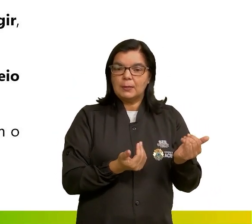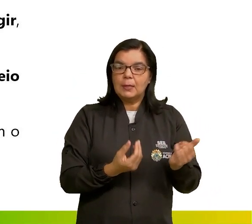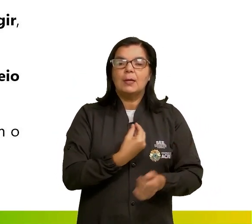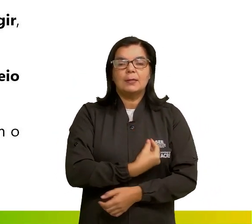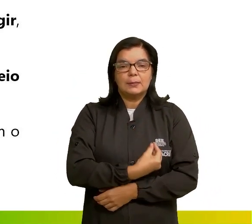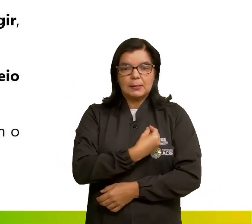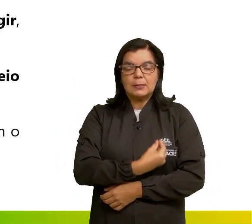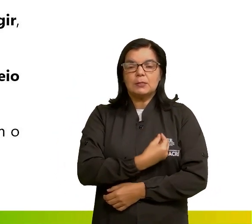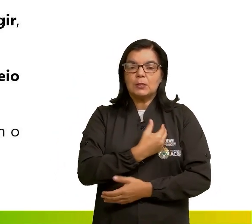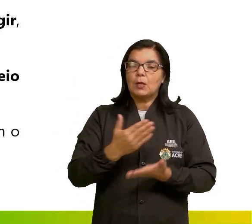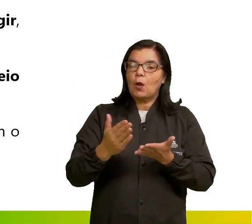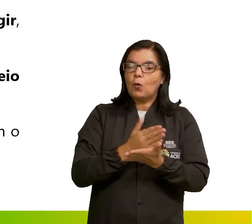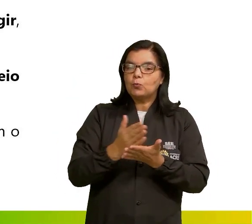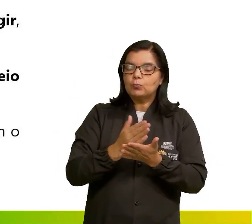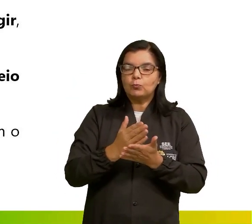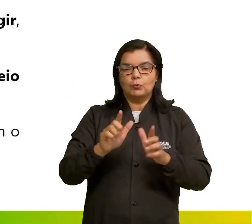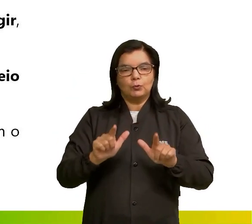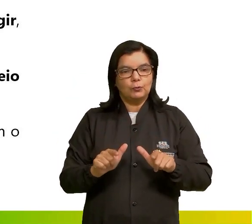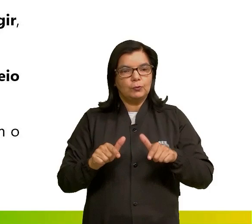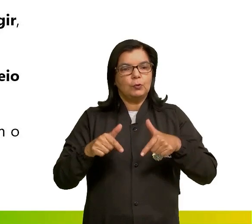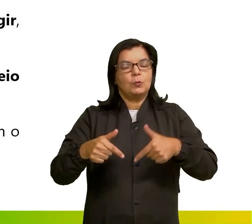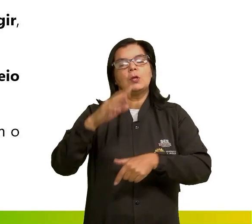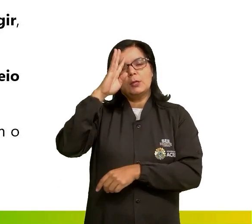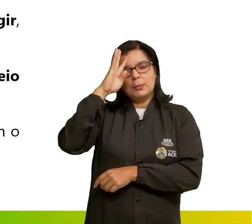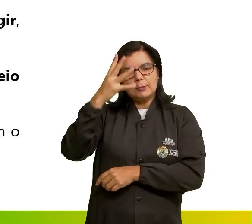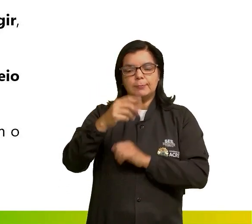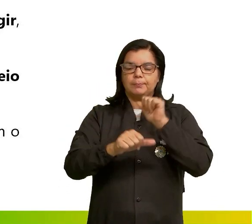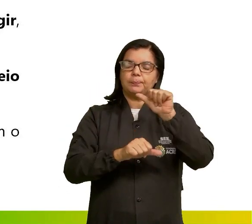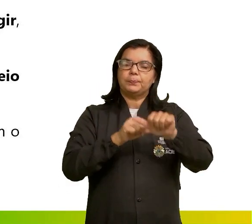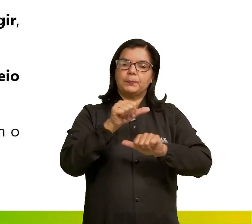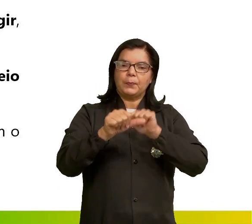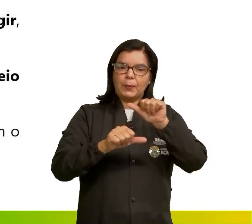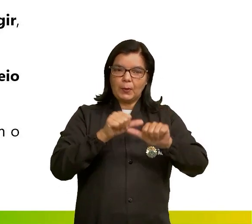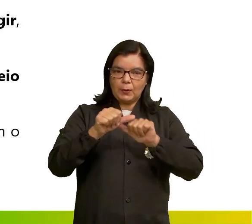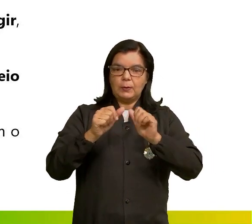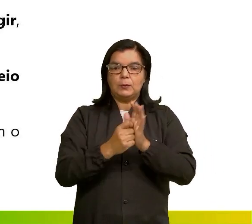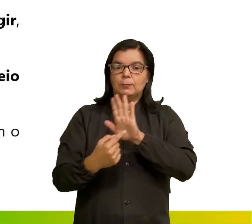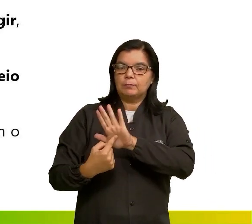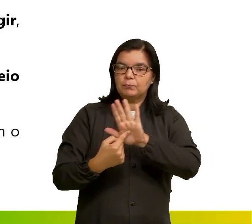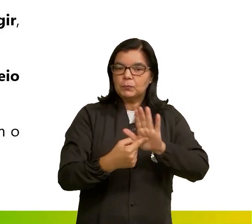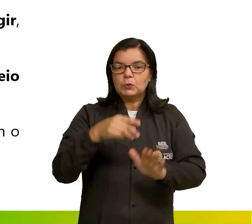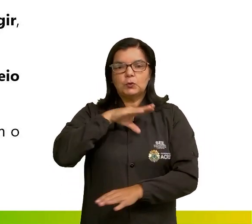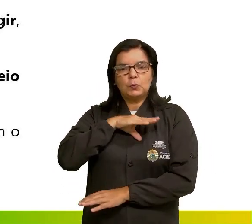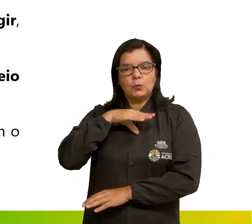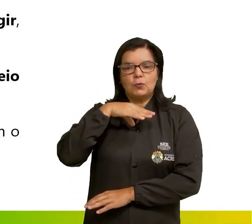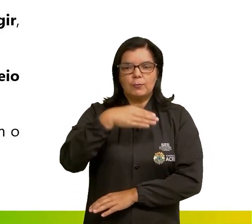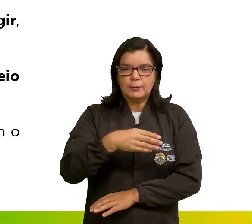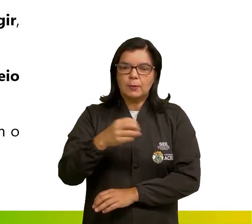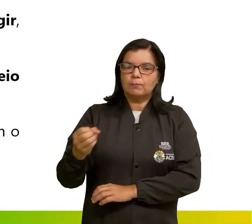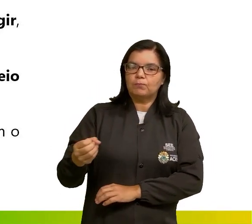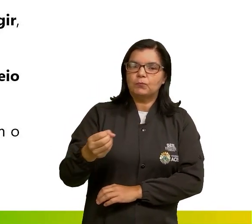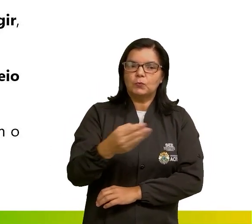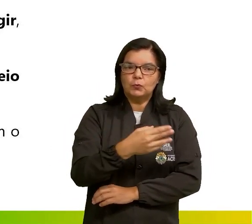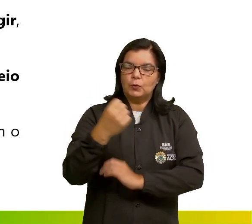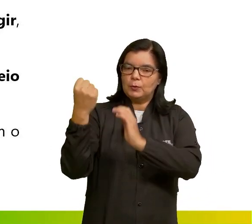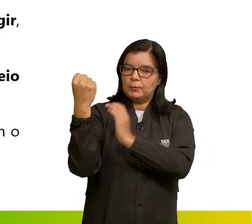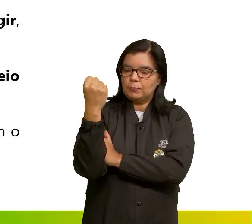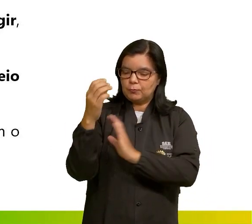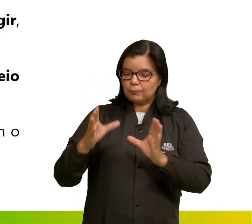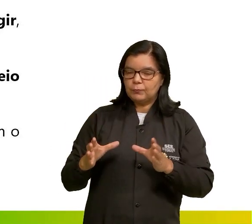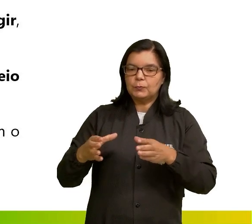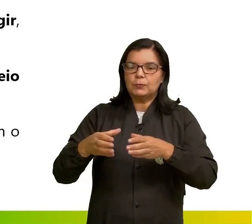esteve presente em momentos decisivos de transformação, mostrando coragem, inovação e